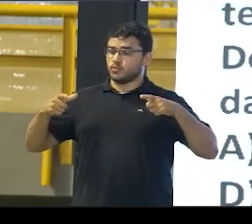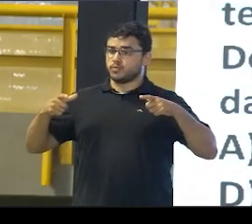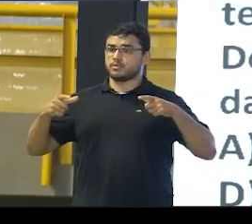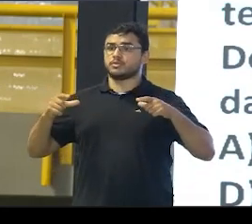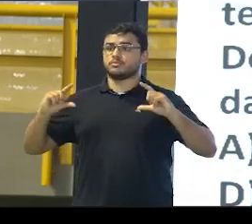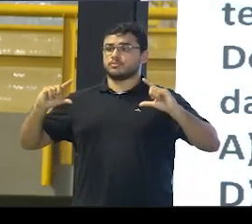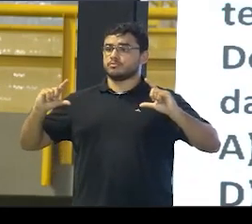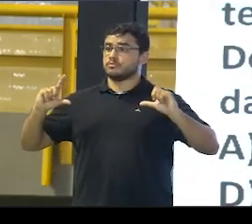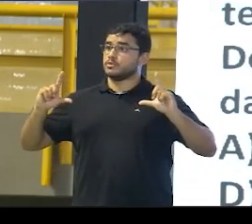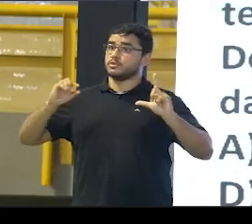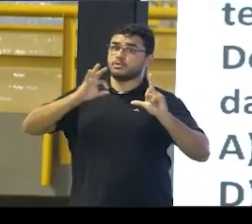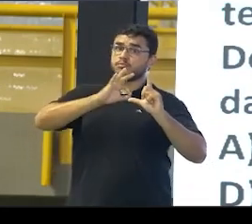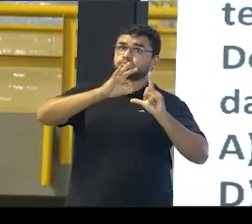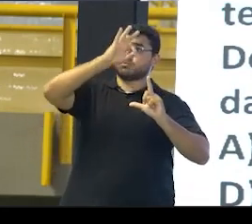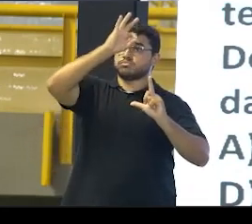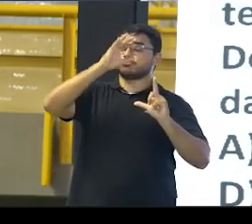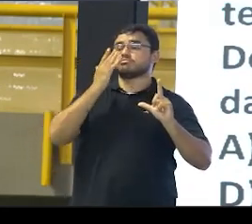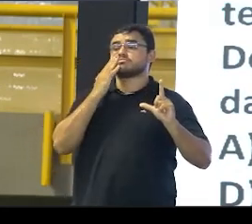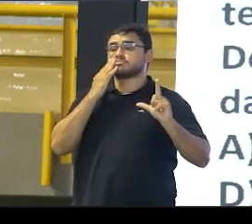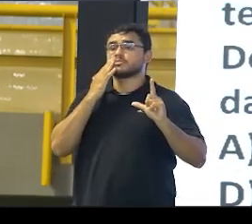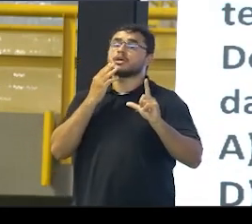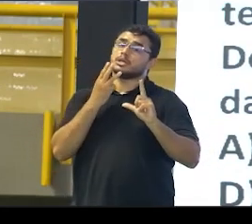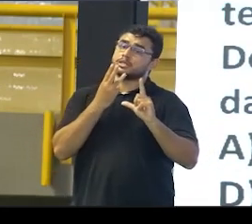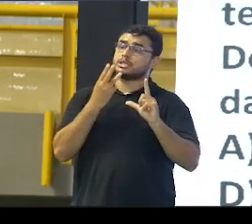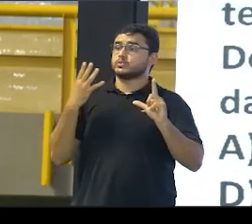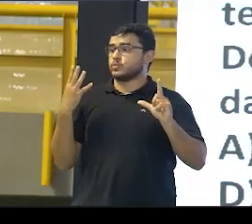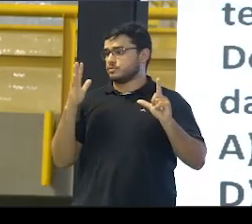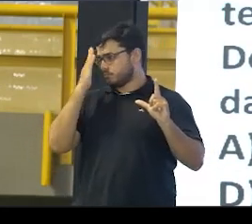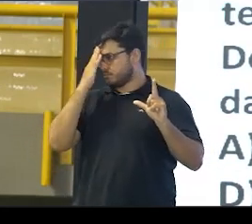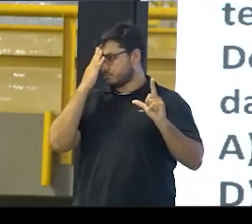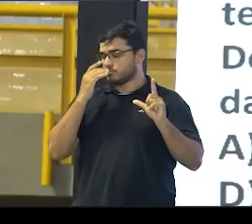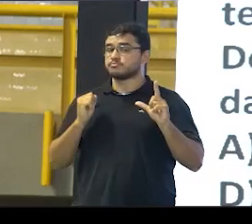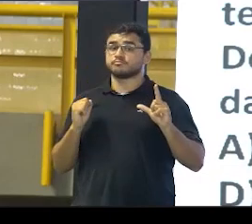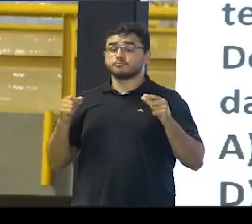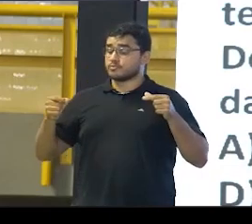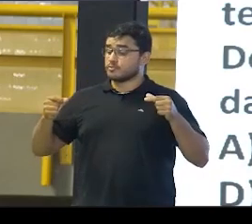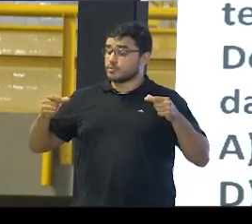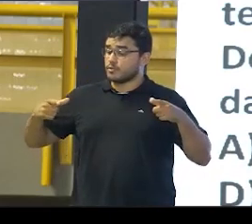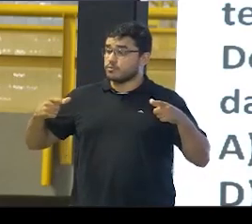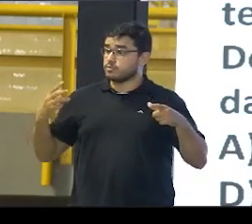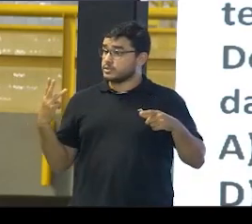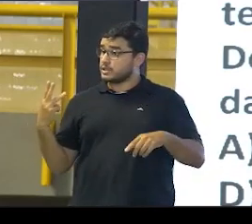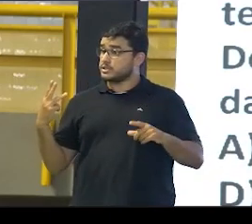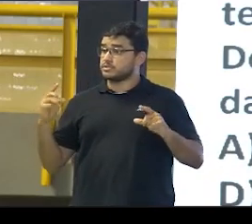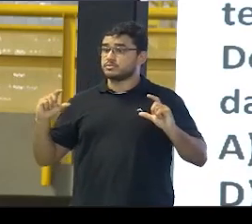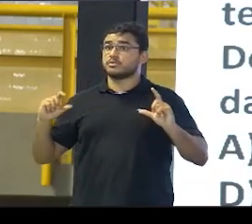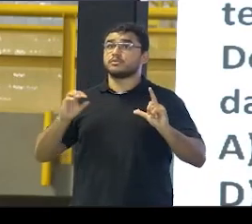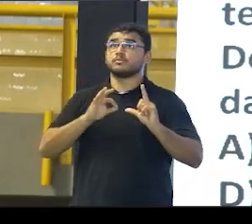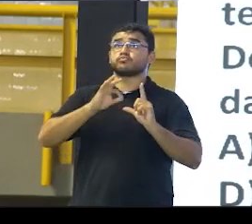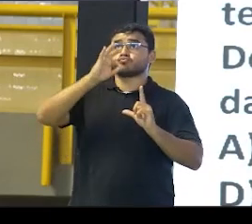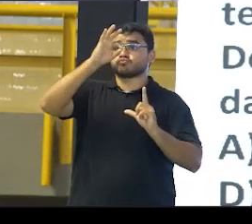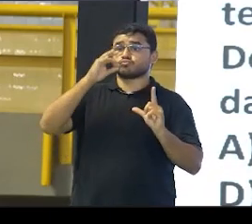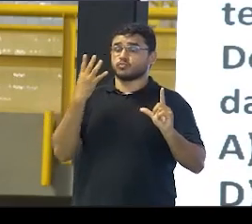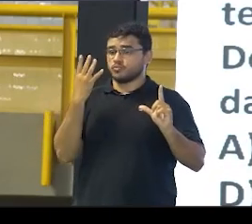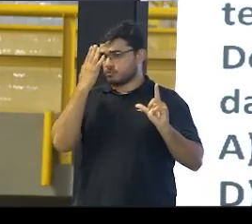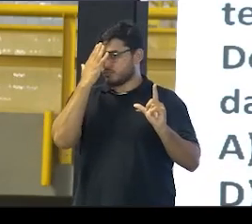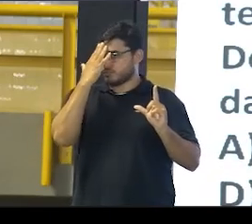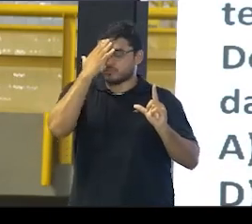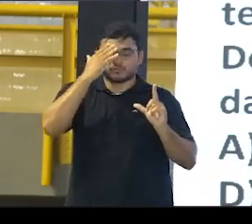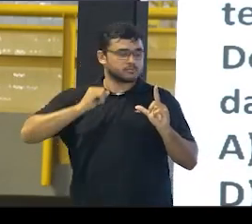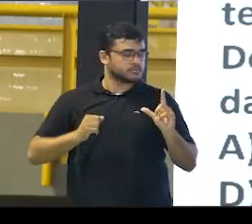era propositalmente proporcional a 3, 4, 5. Aí ele dizia assim: isso significa